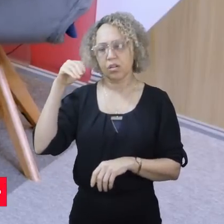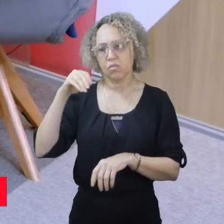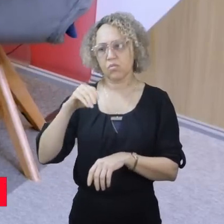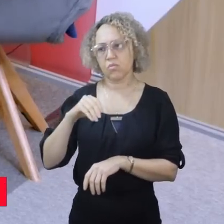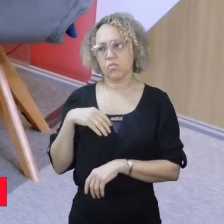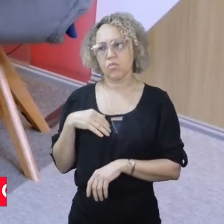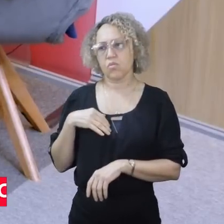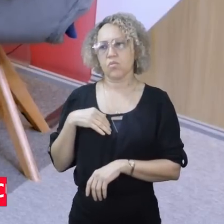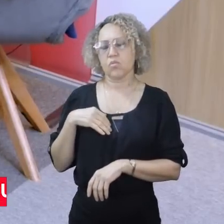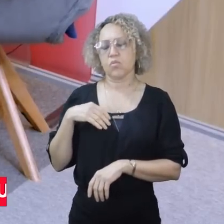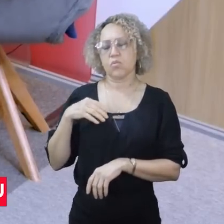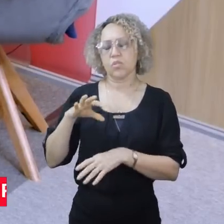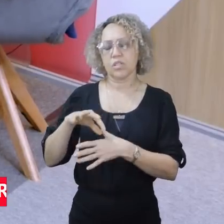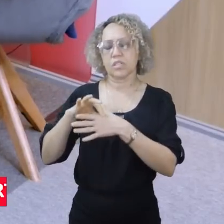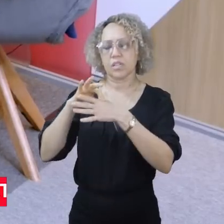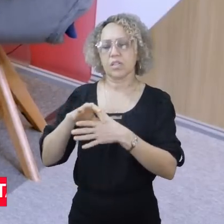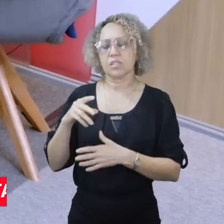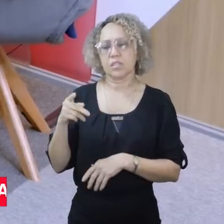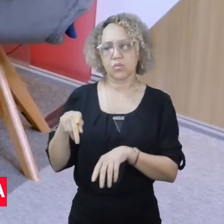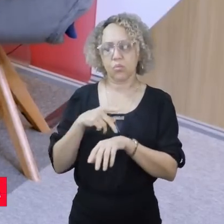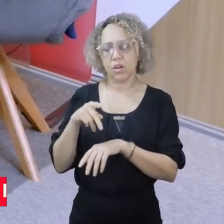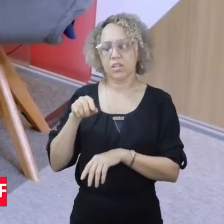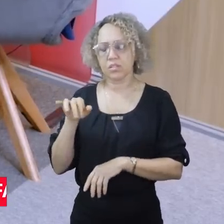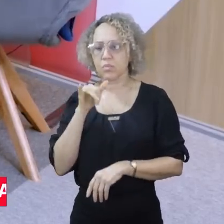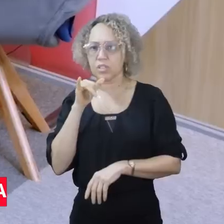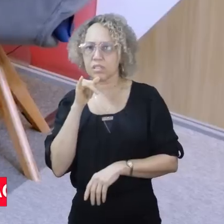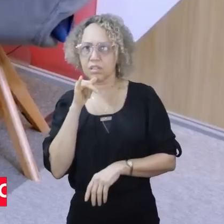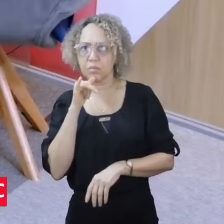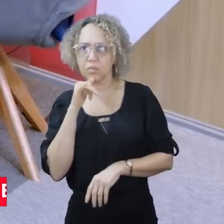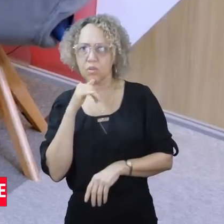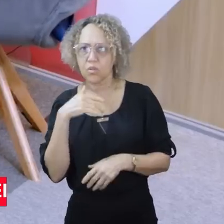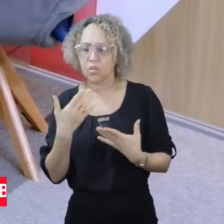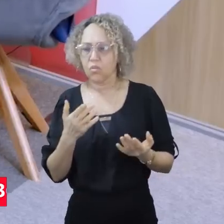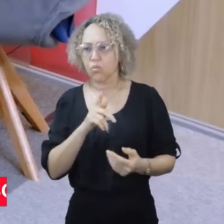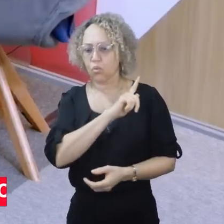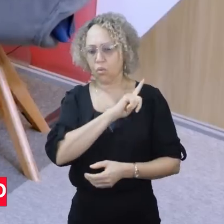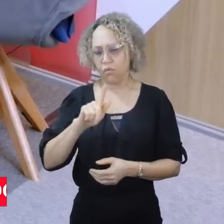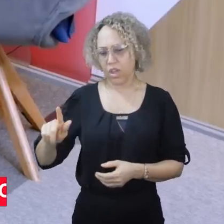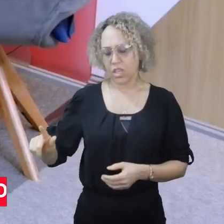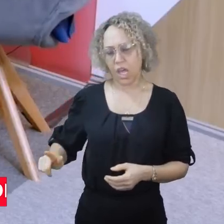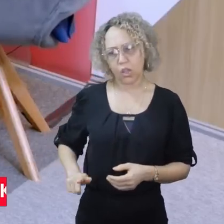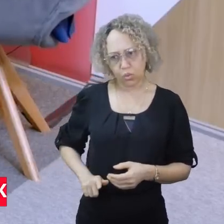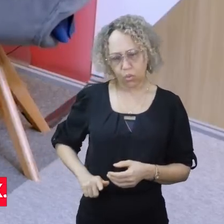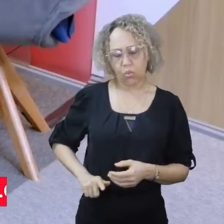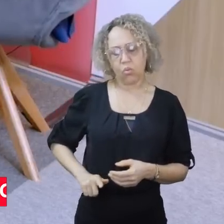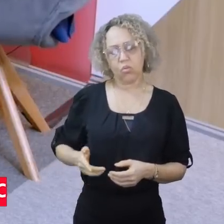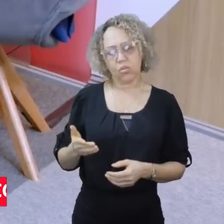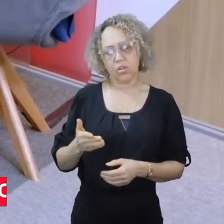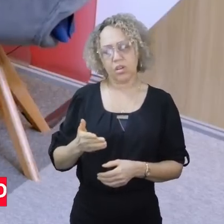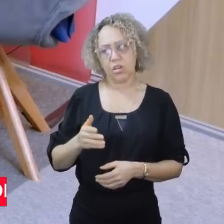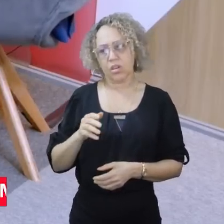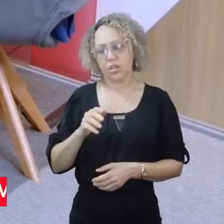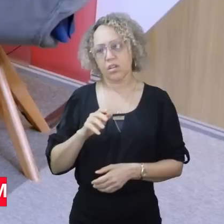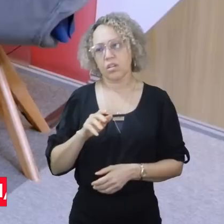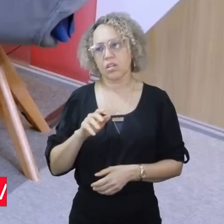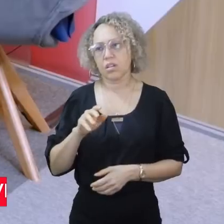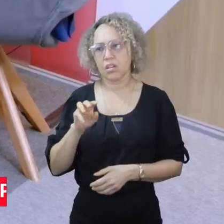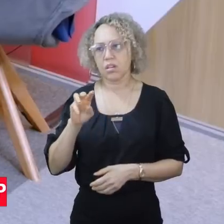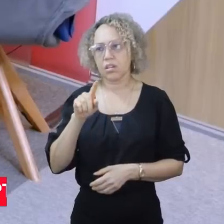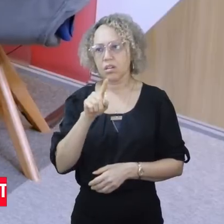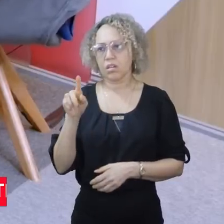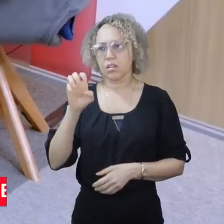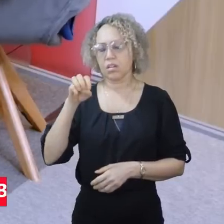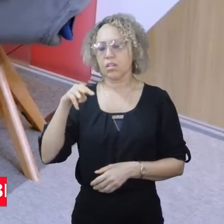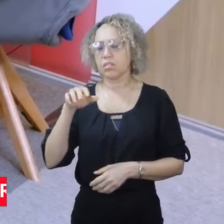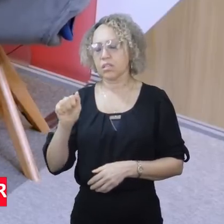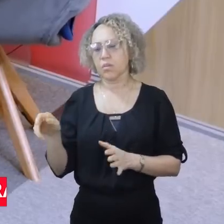feito pelo Romeu Zema, né, não é só isso e não foi, e nunca será, né, porque ali há todo um histórico, no caso que a